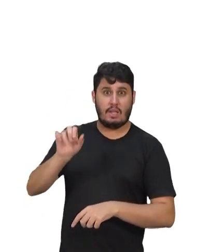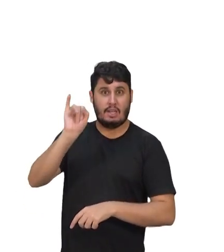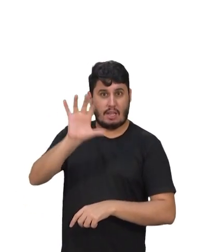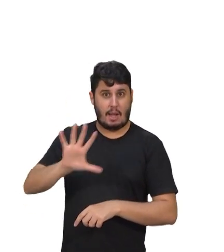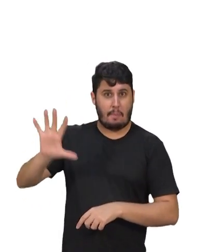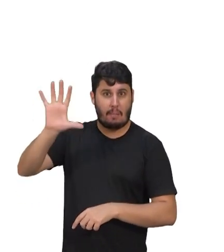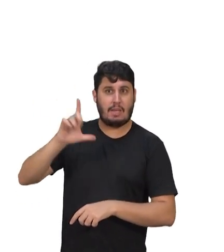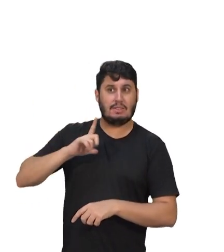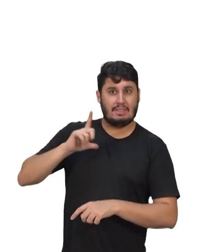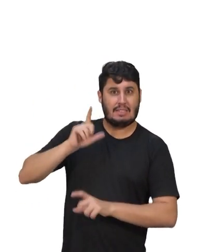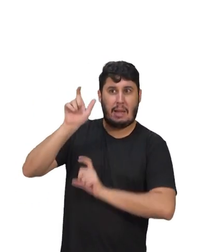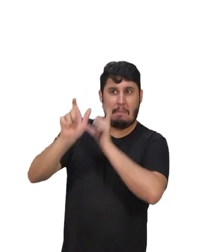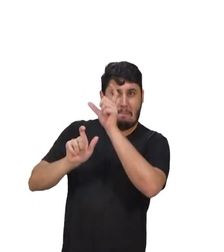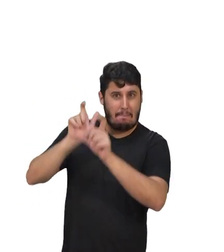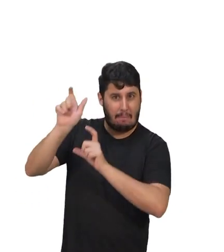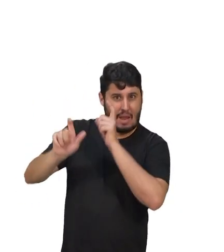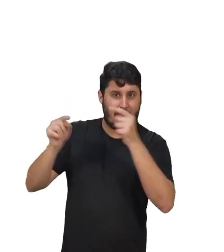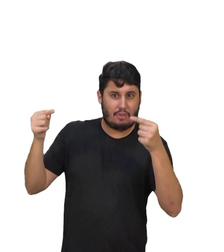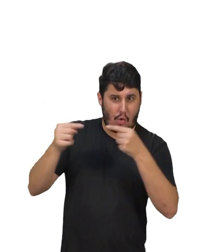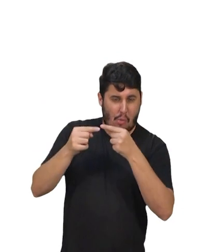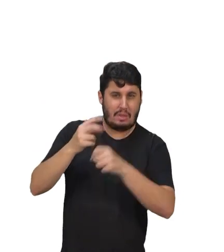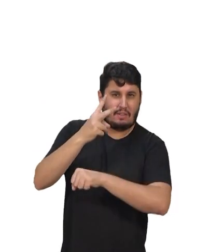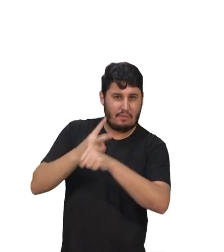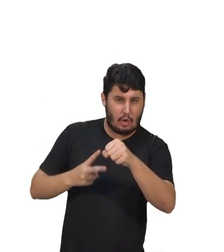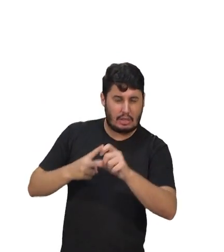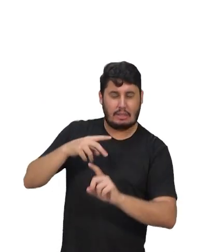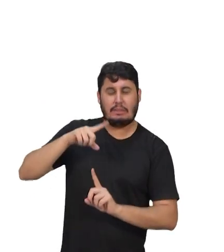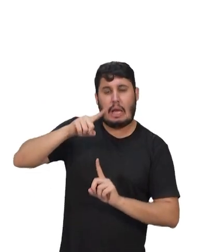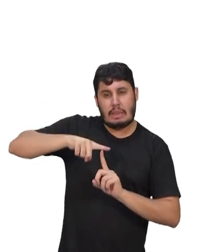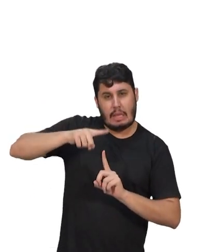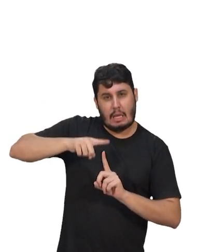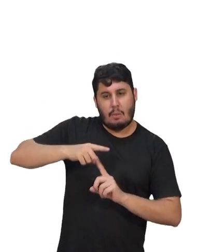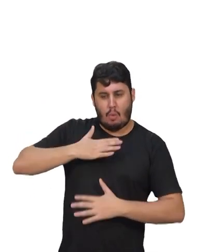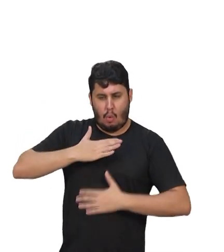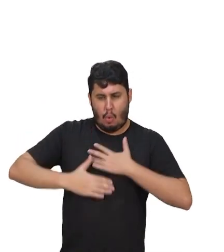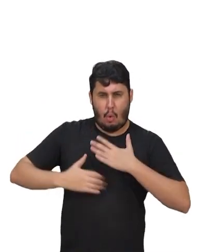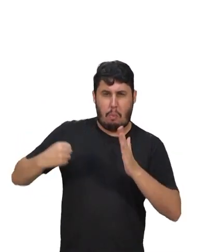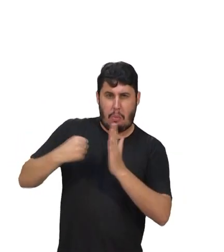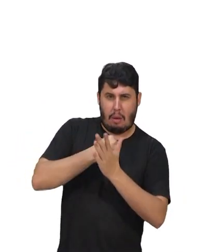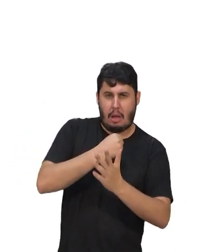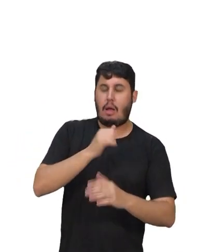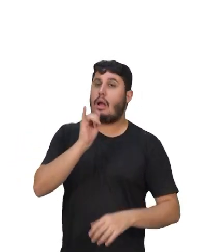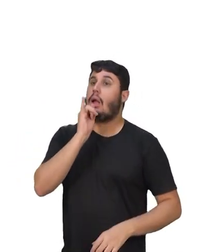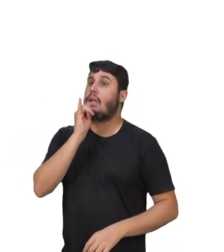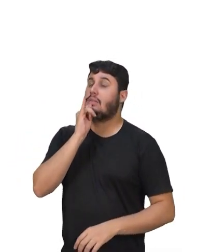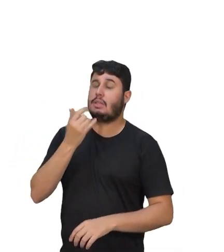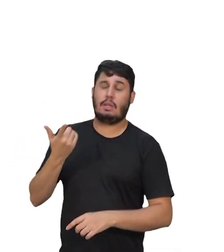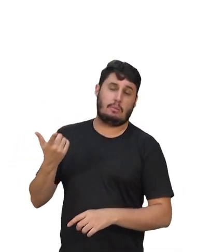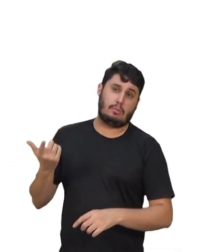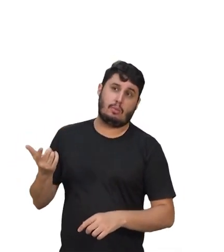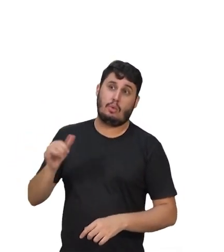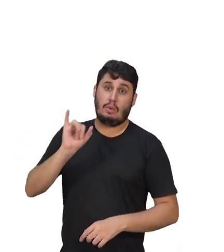indicam violências verbais quanto físicas. Então veja, insultos, violência